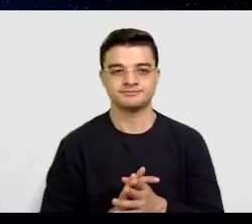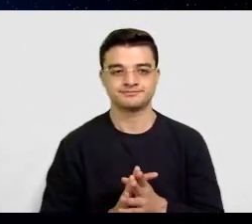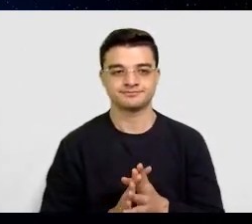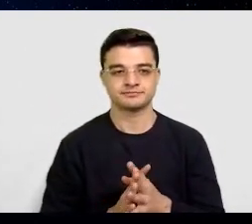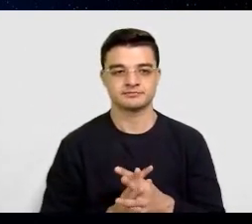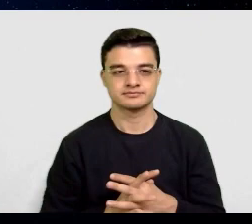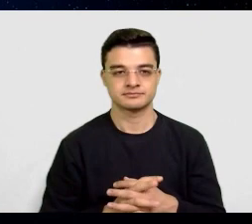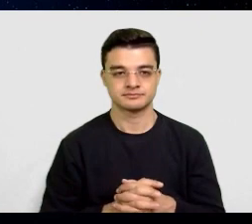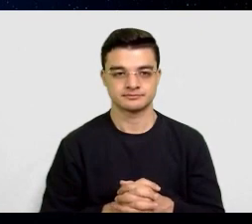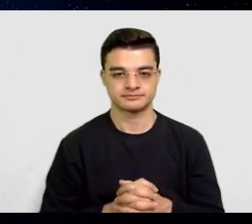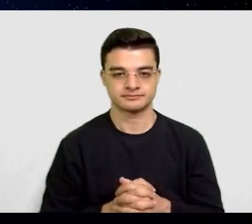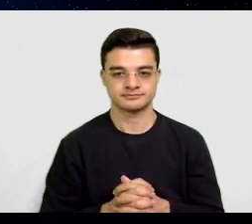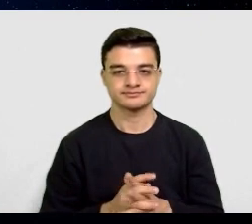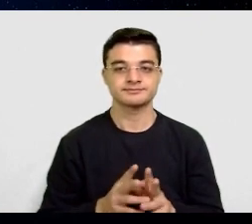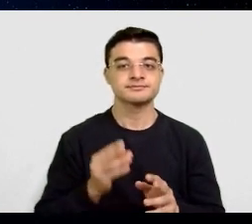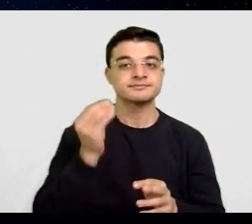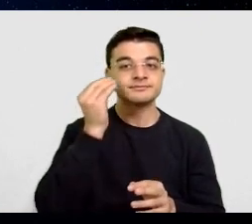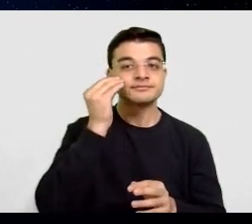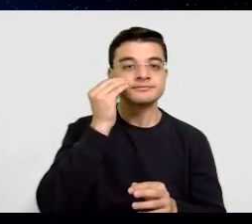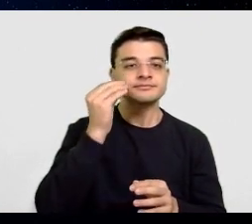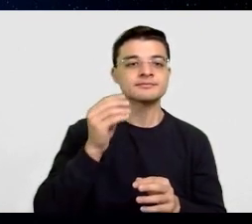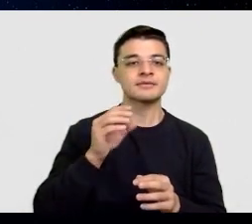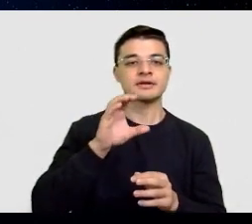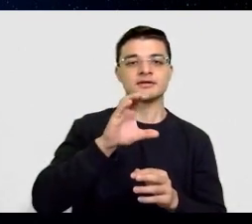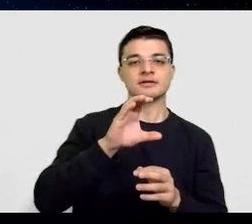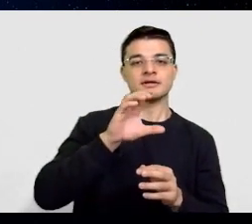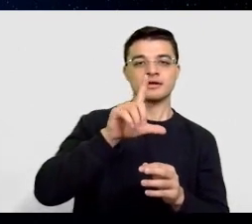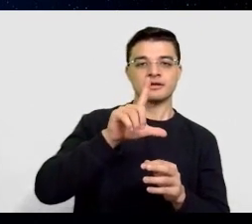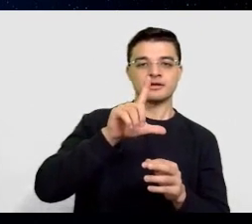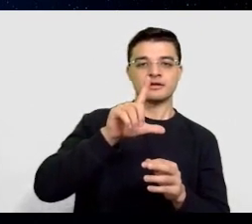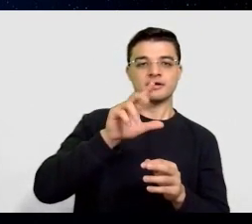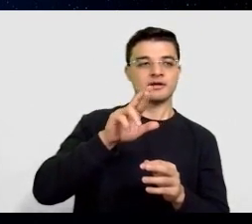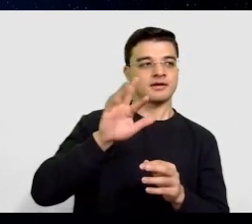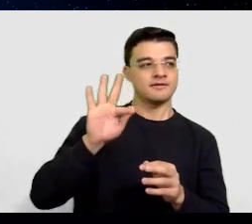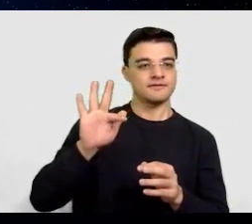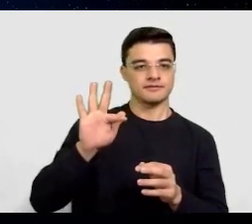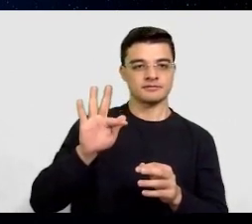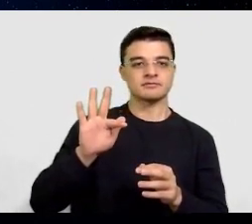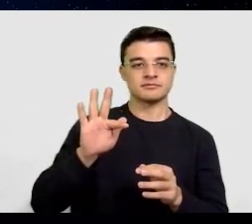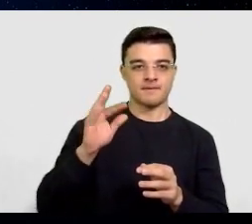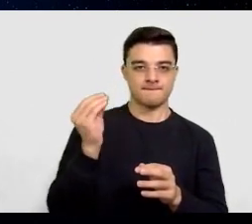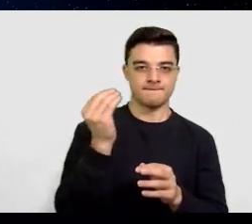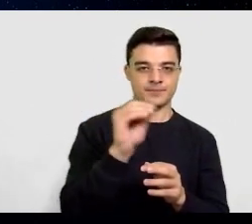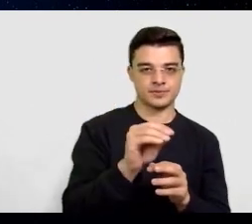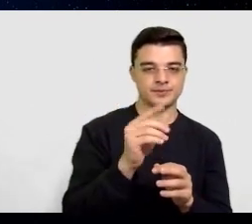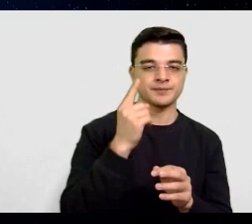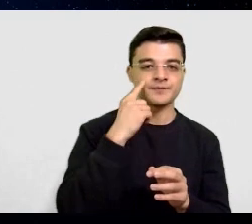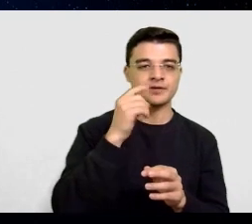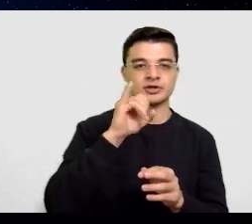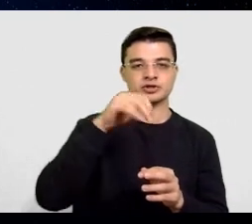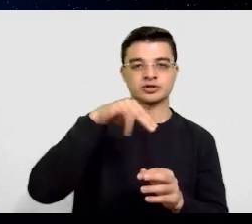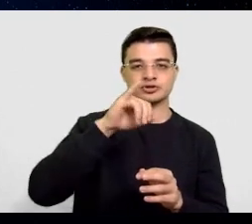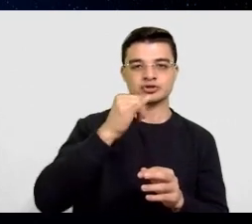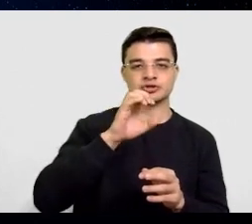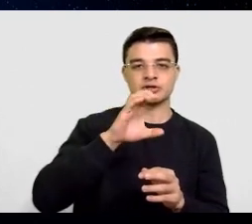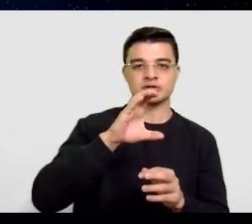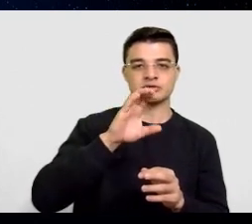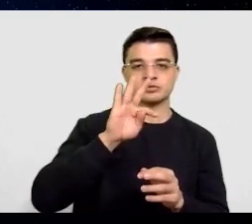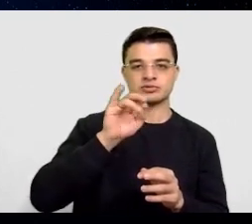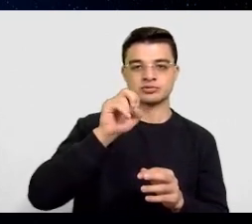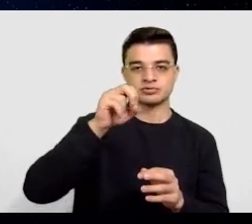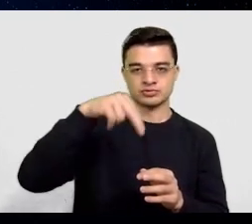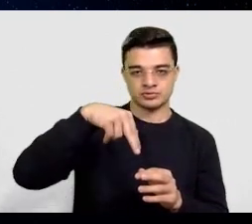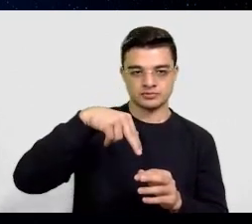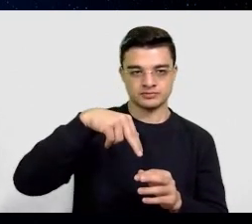de CRLF injection, que foi aquilo que a gente viu lá no slide. Aqui no código, essa injeção,